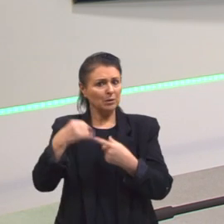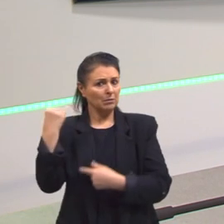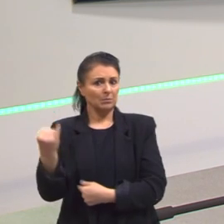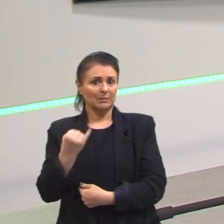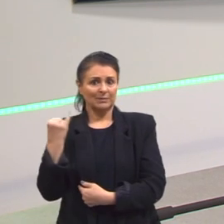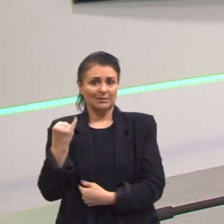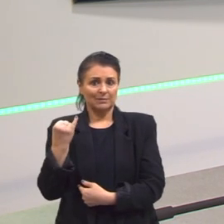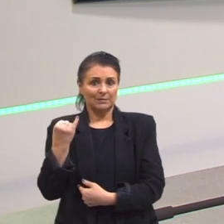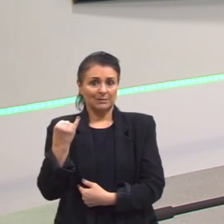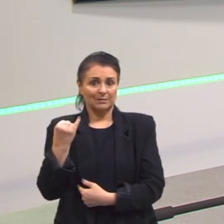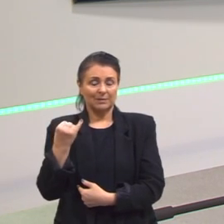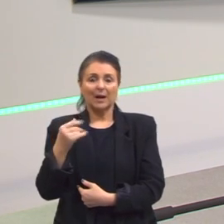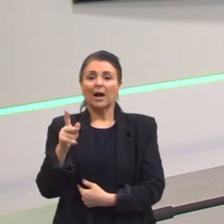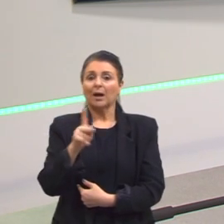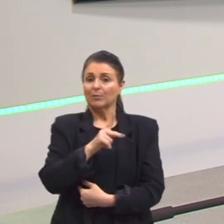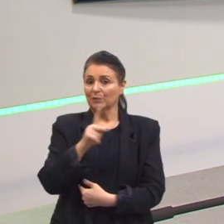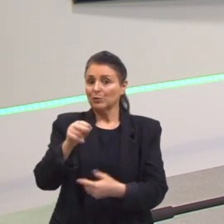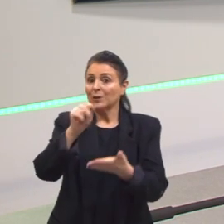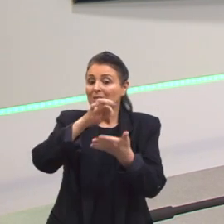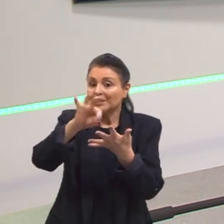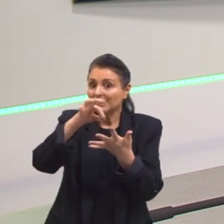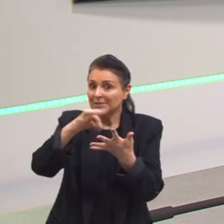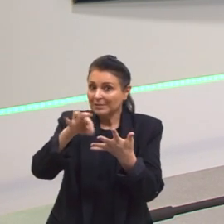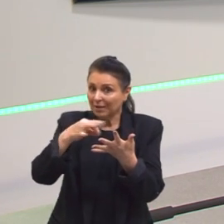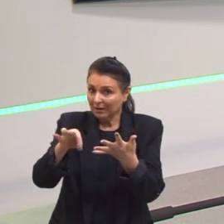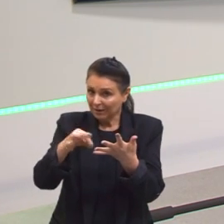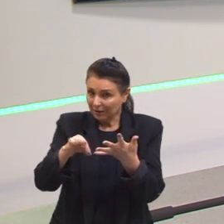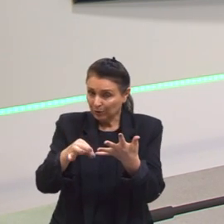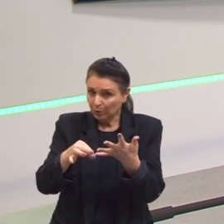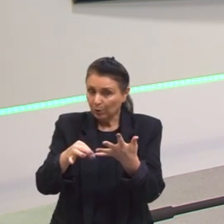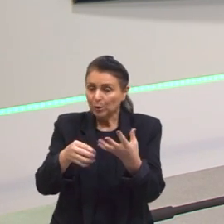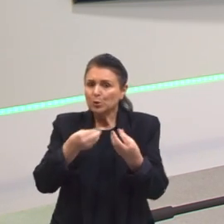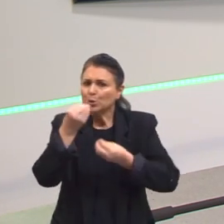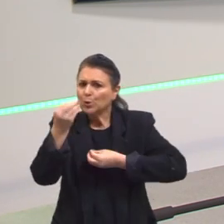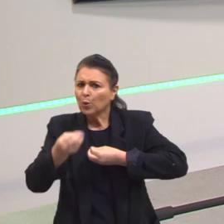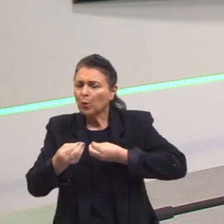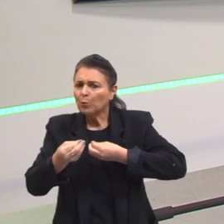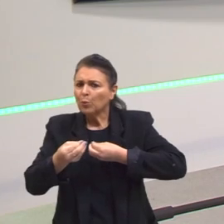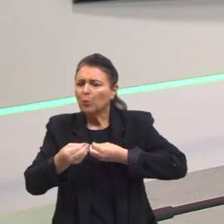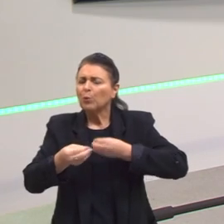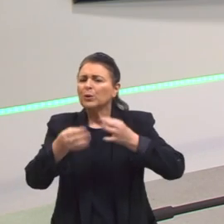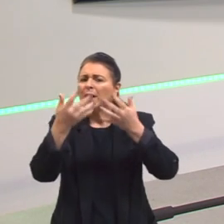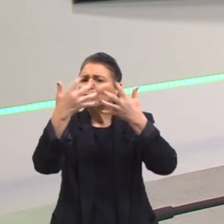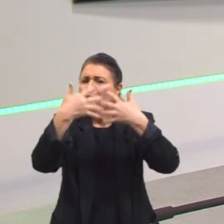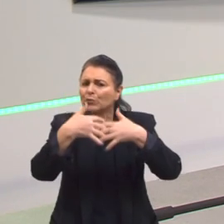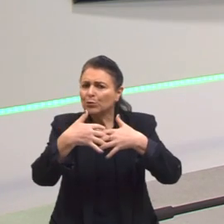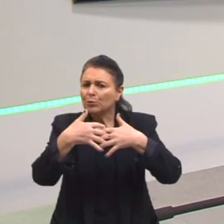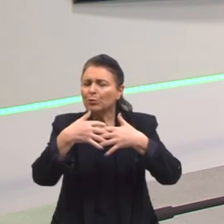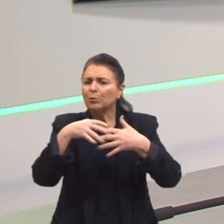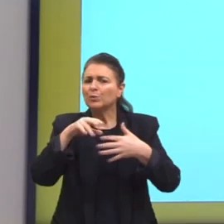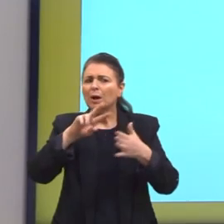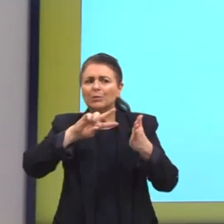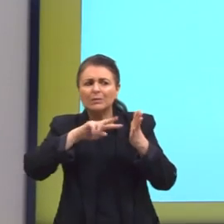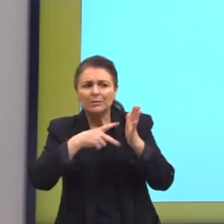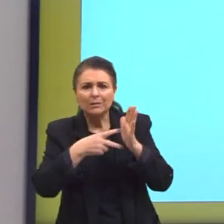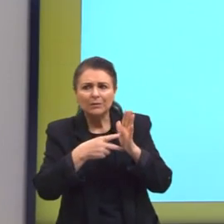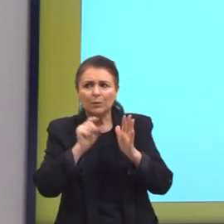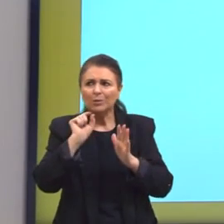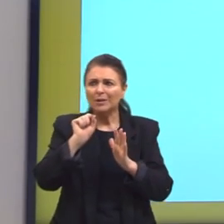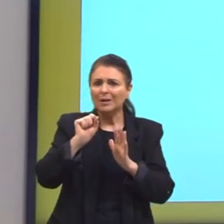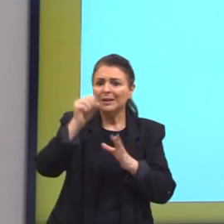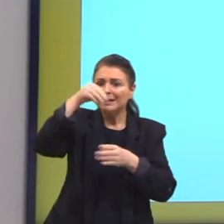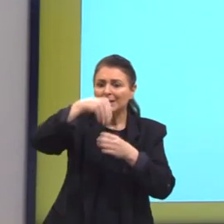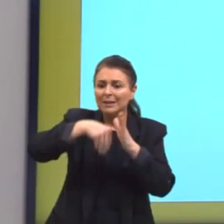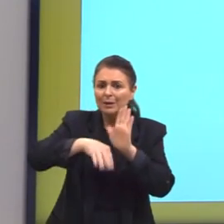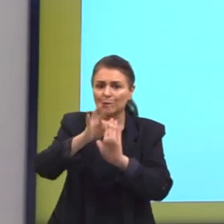eu quis destacar nesse propósito de como ele funciona ali como ele significa dentro desse texto para que tu